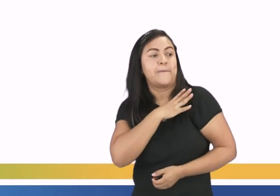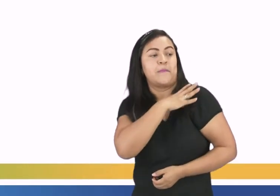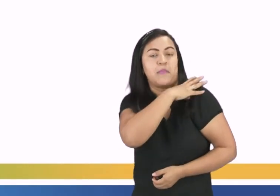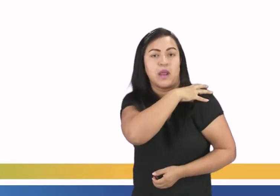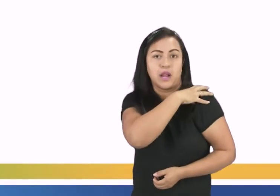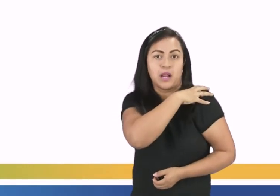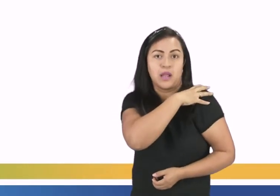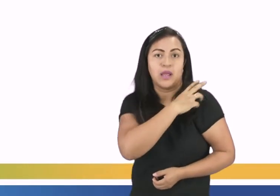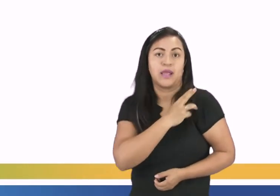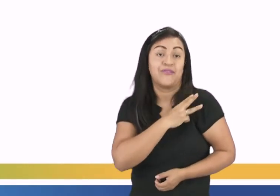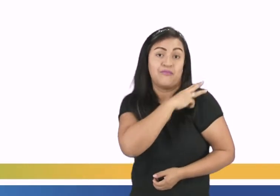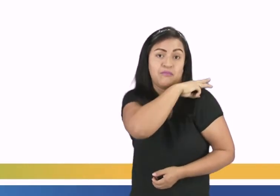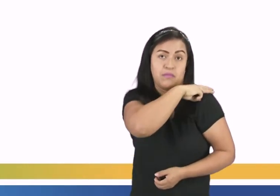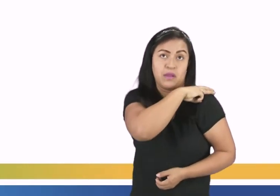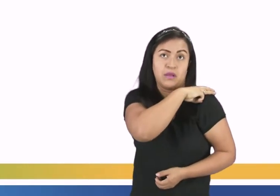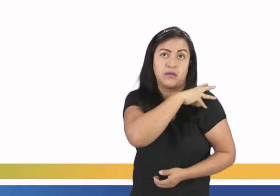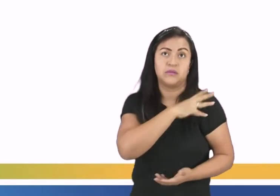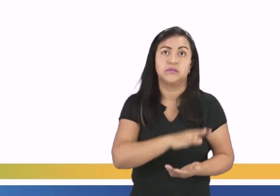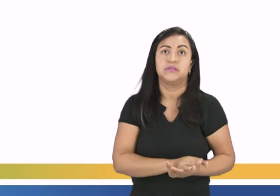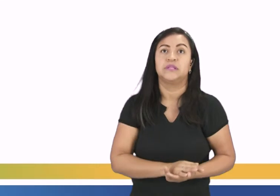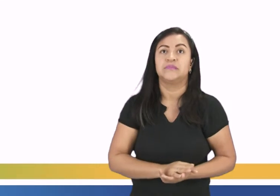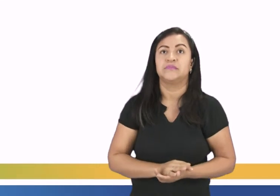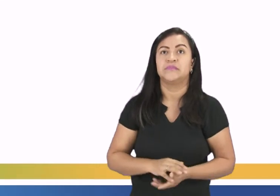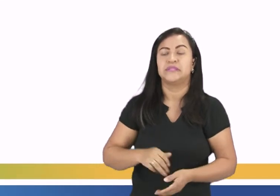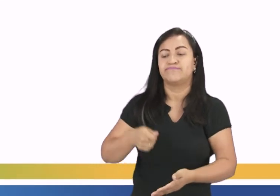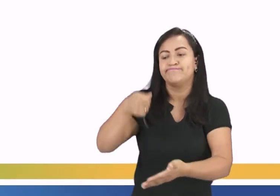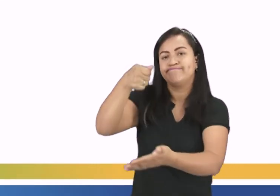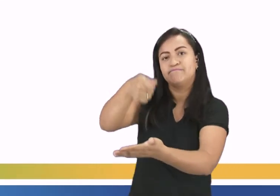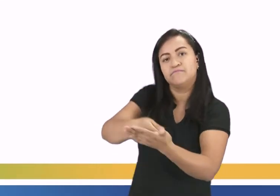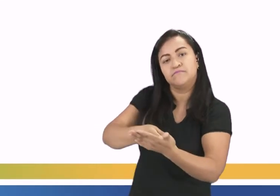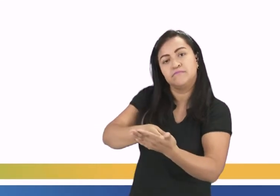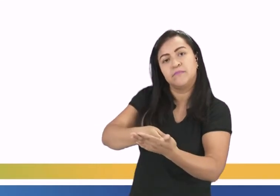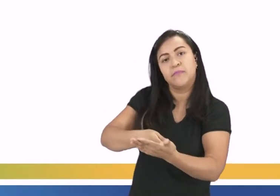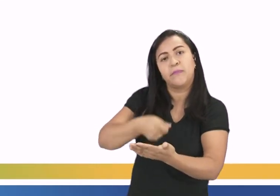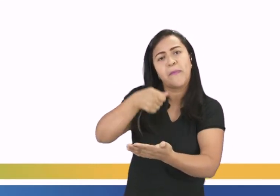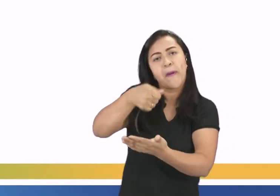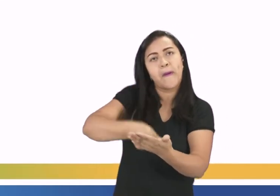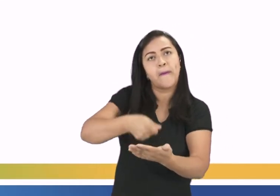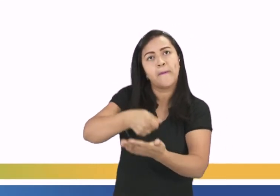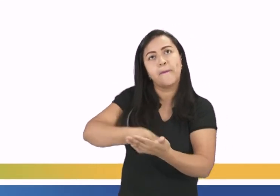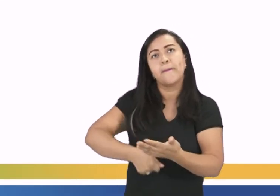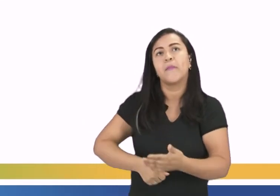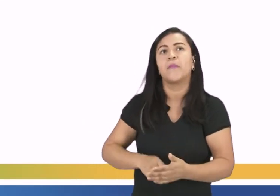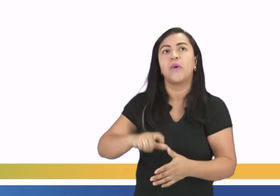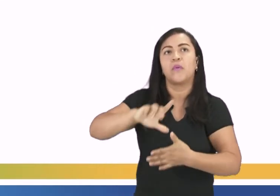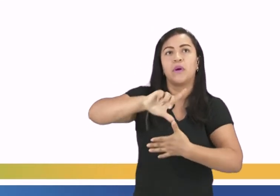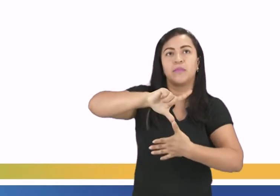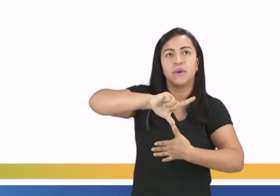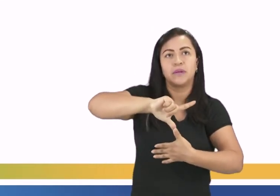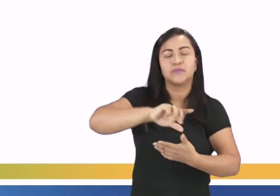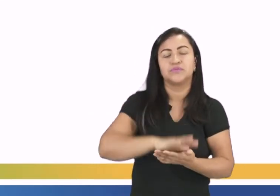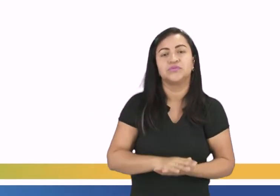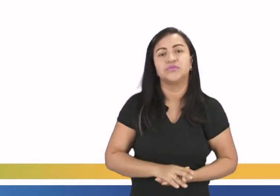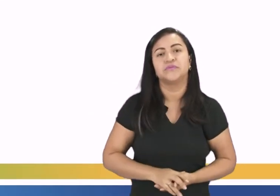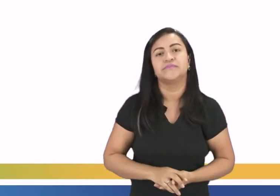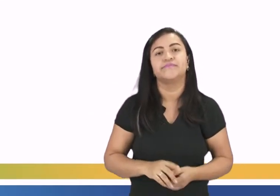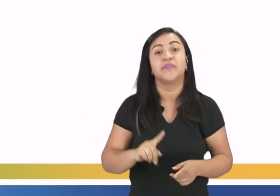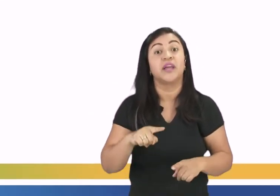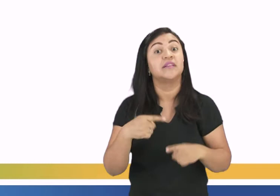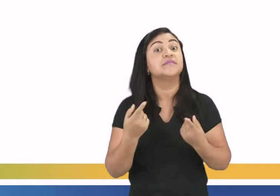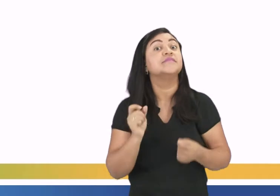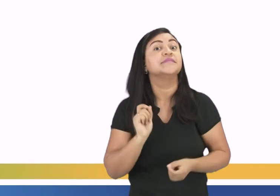na América Latina, passaram a utilizar a força econômica para impor o